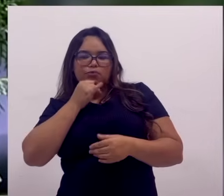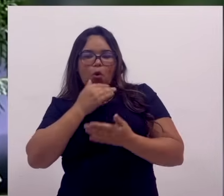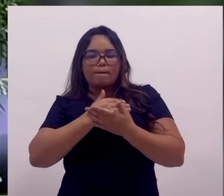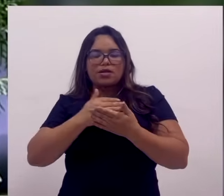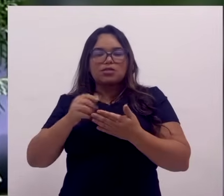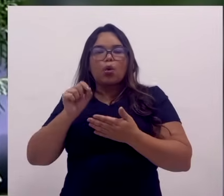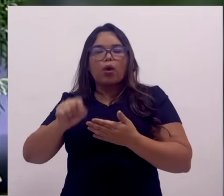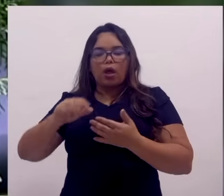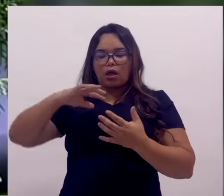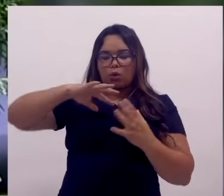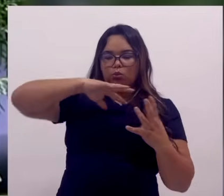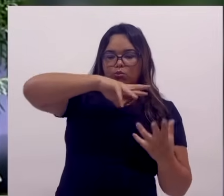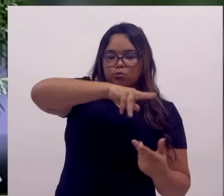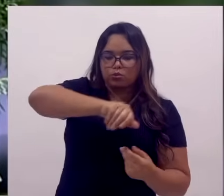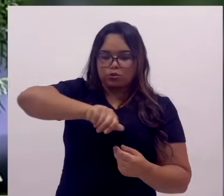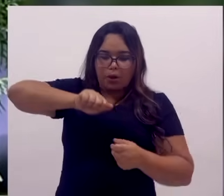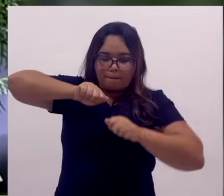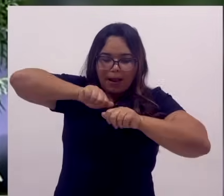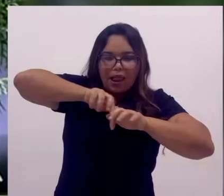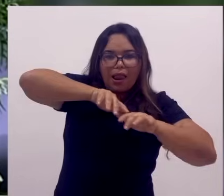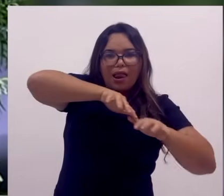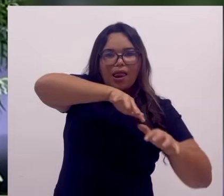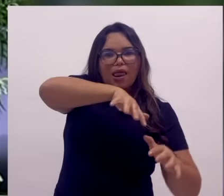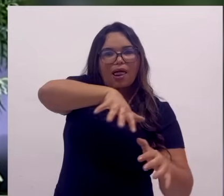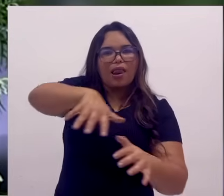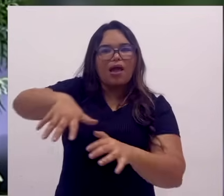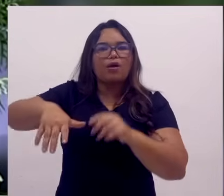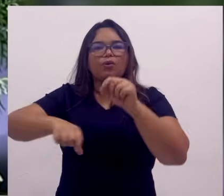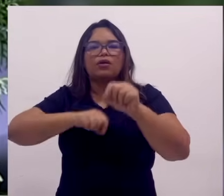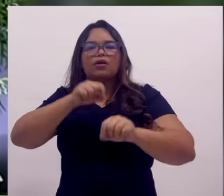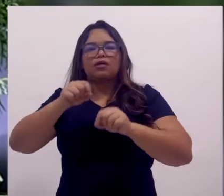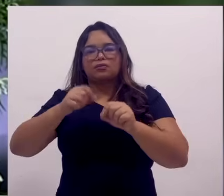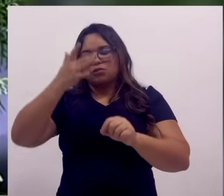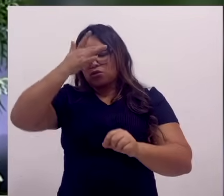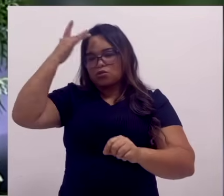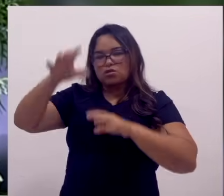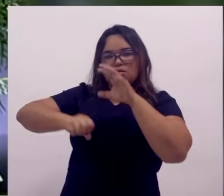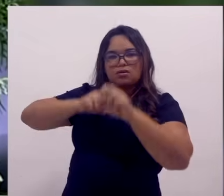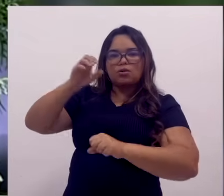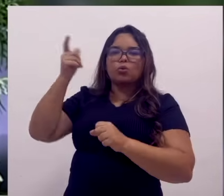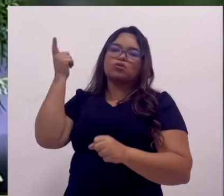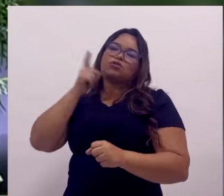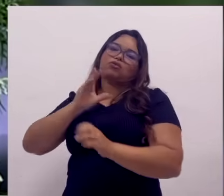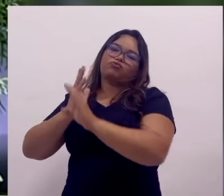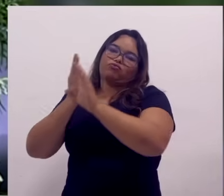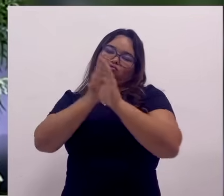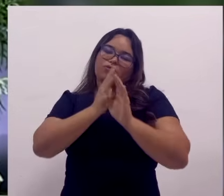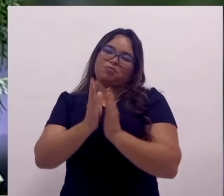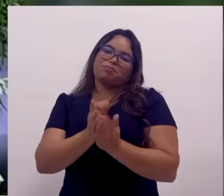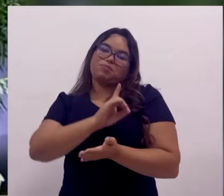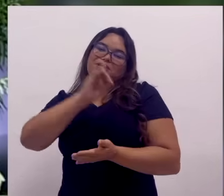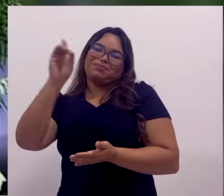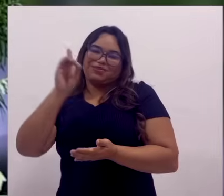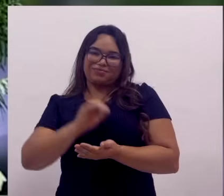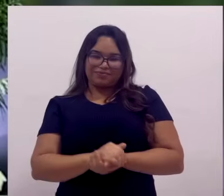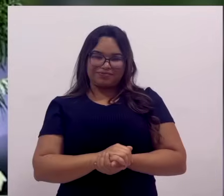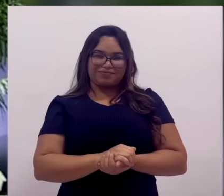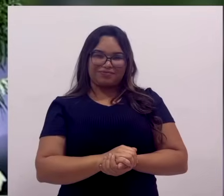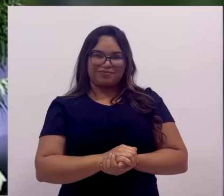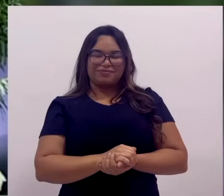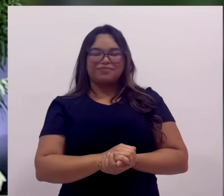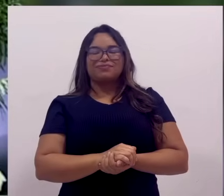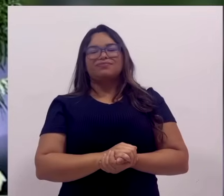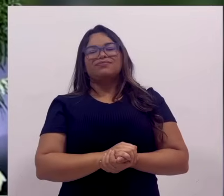e ela se inicia. Mas há algo mais que está se abrindo e se fechando aqui. Havia portas, se